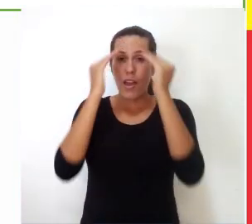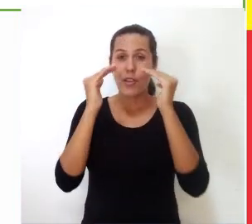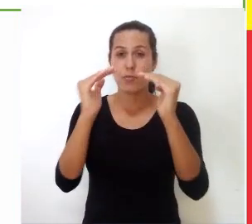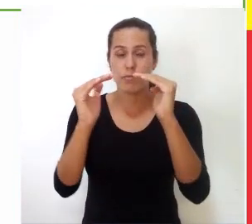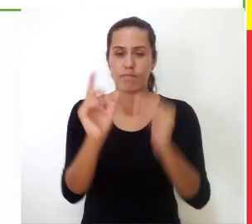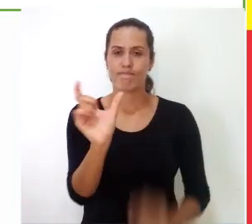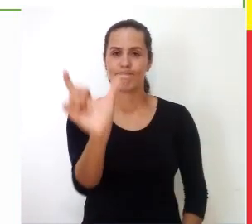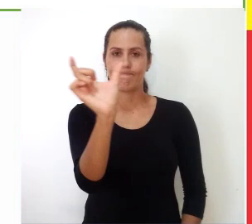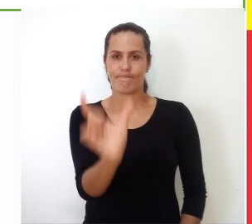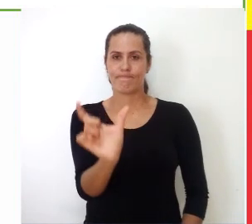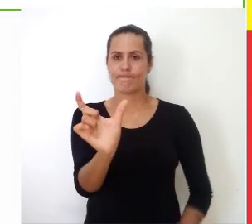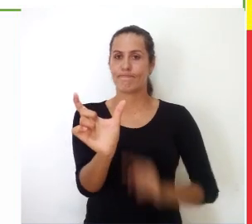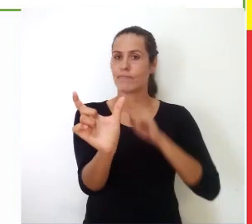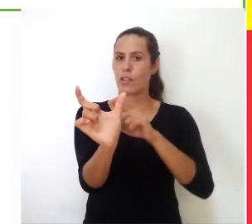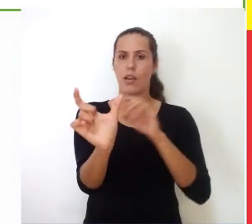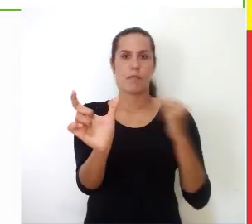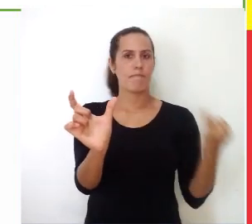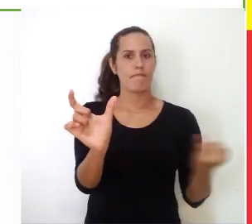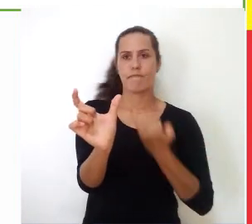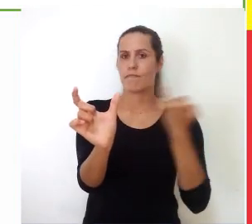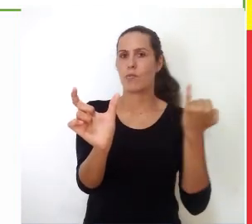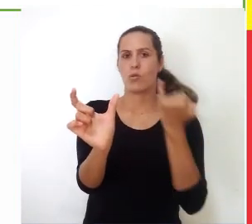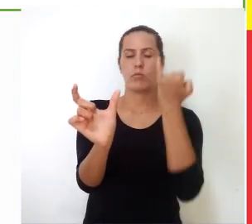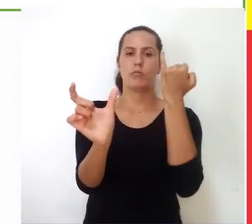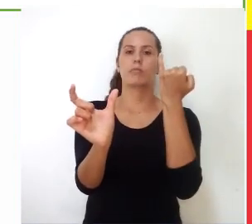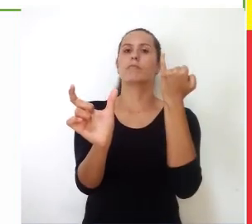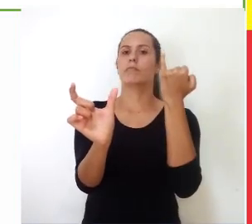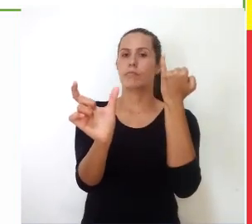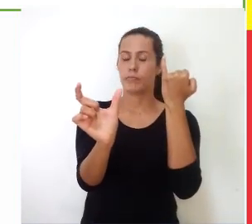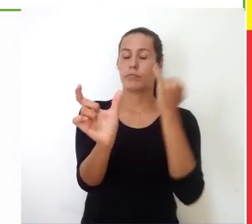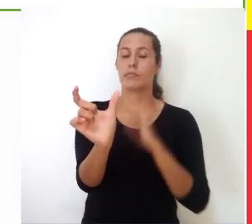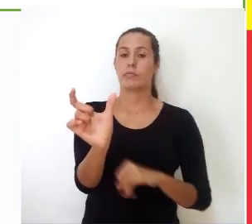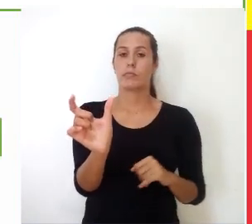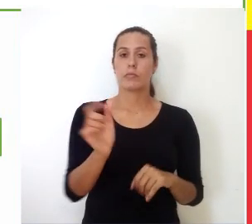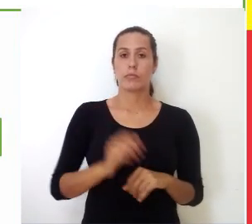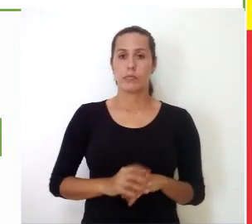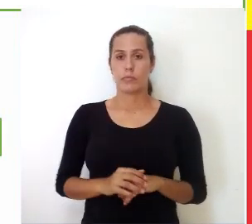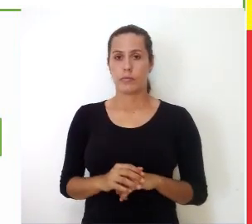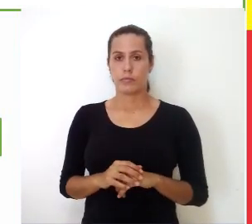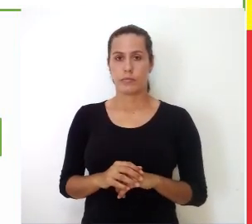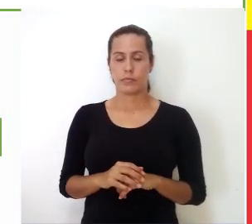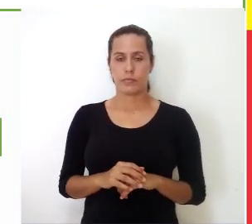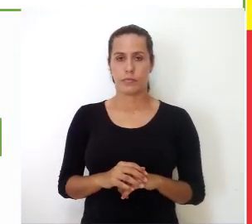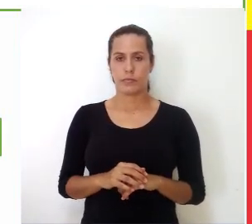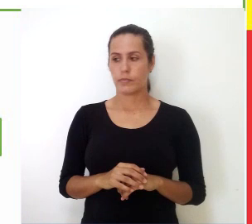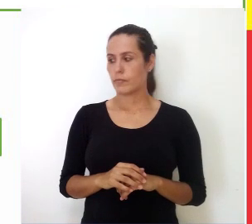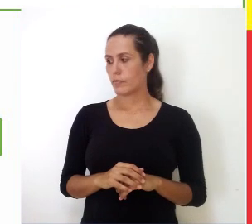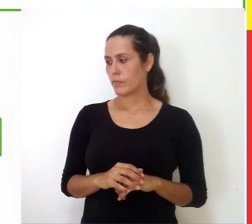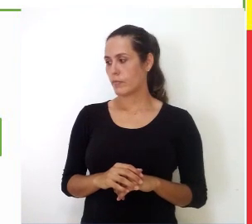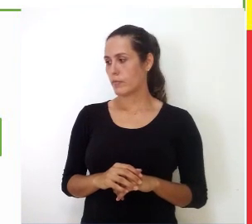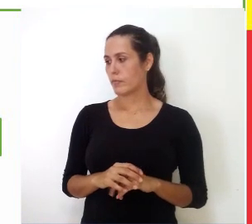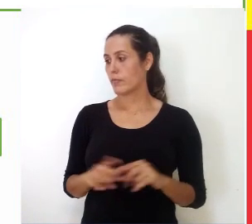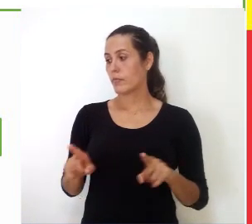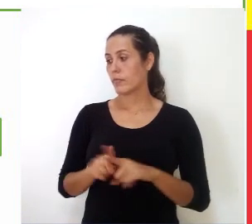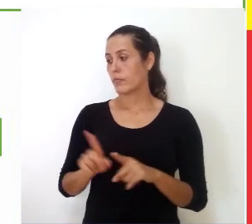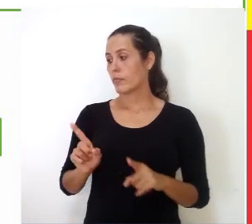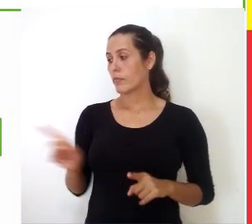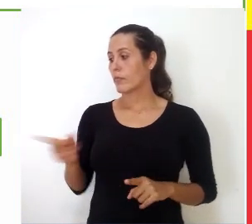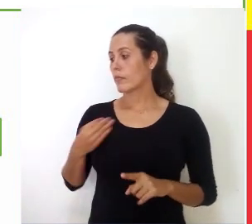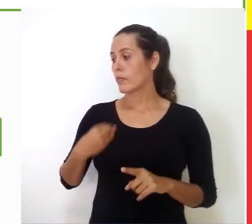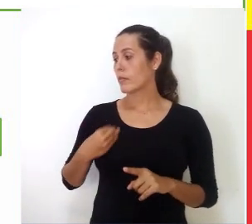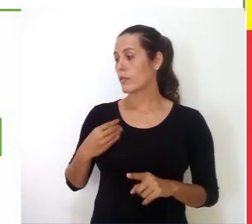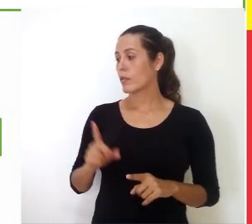entender e praticar os princípios éticos. A palavra respeito. E aqui nós temos o seguinte, vejam